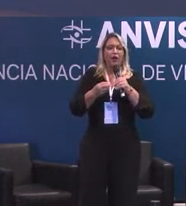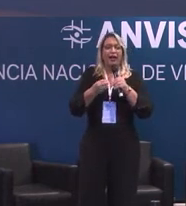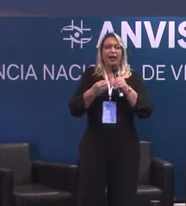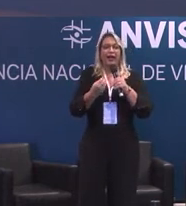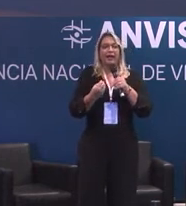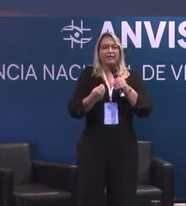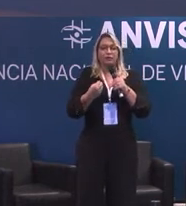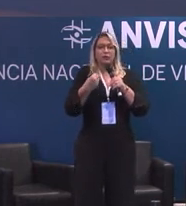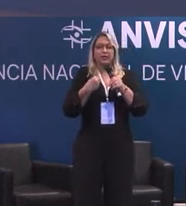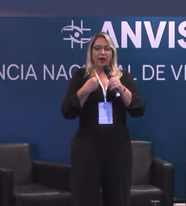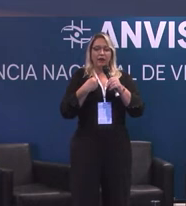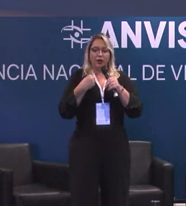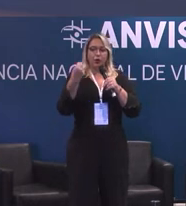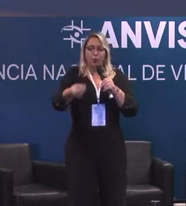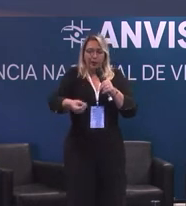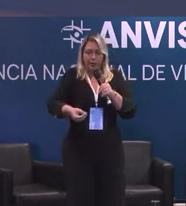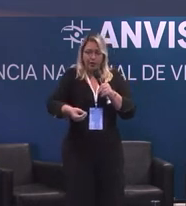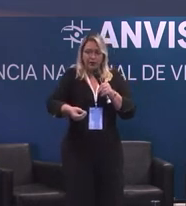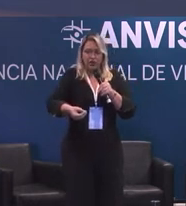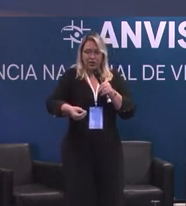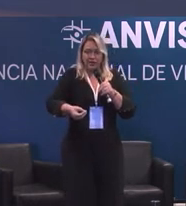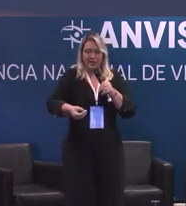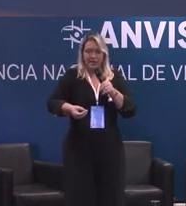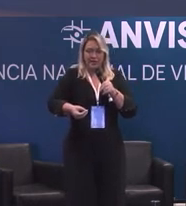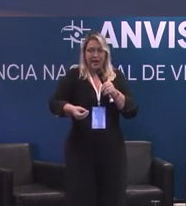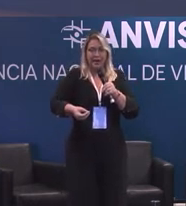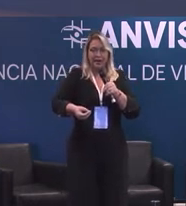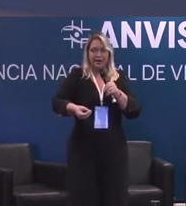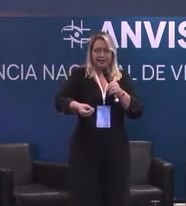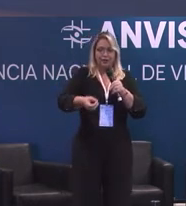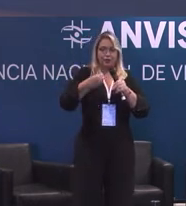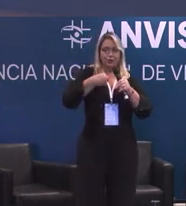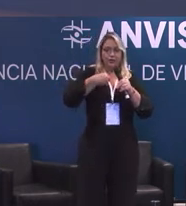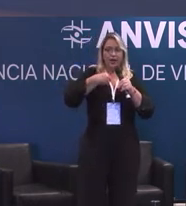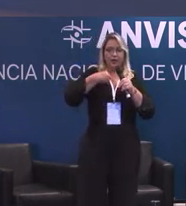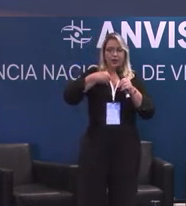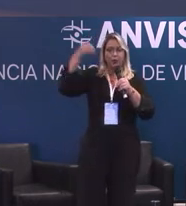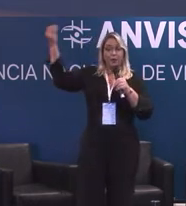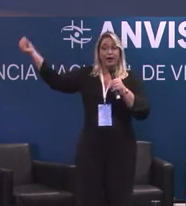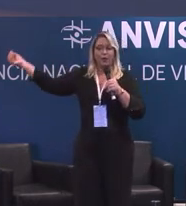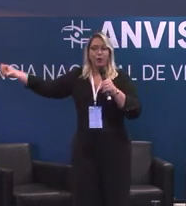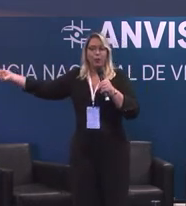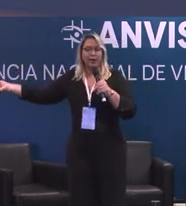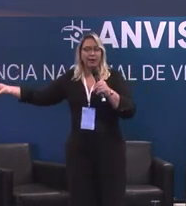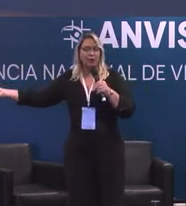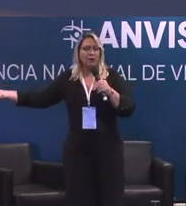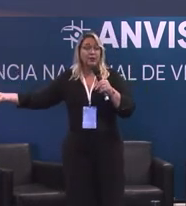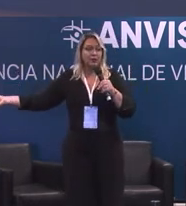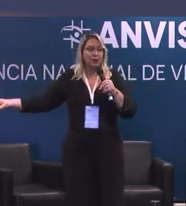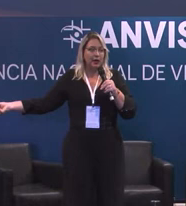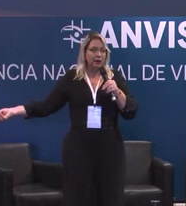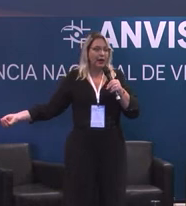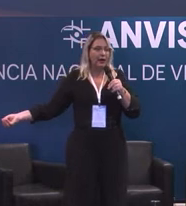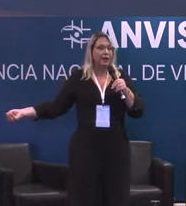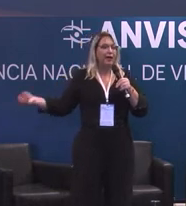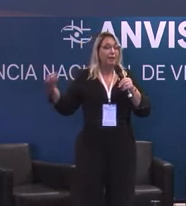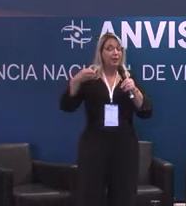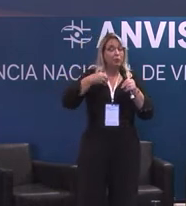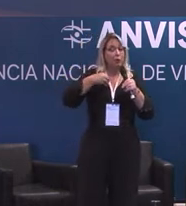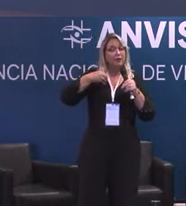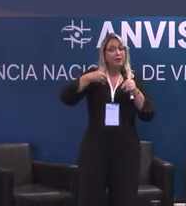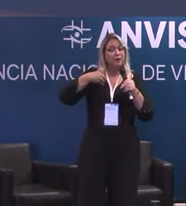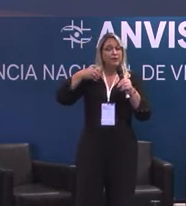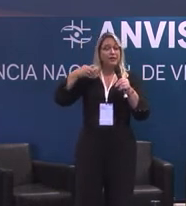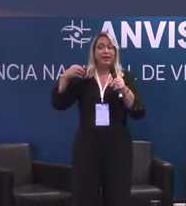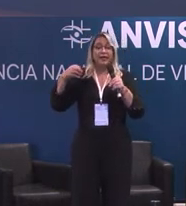A relação do servidor para com a vigilância sanitária, do servidor para com o particular, o setor regulado. A partir do momento